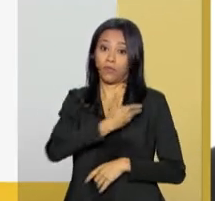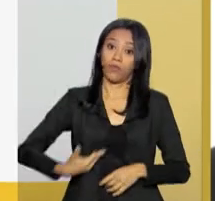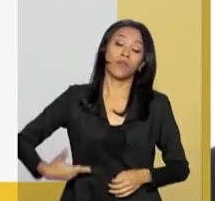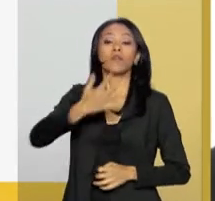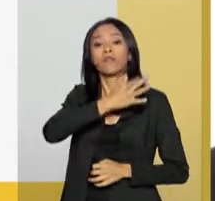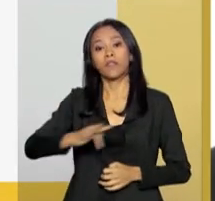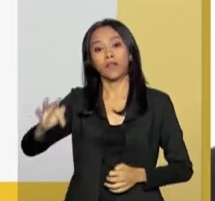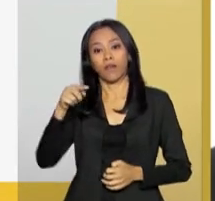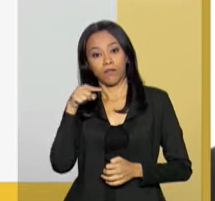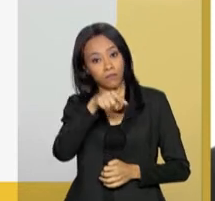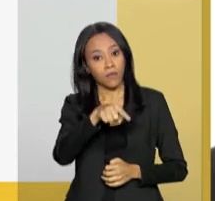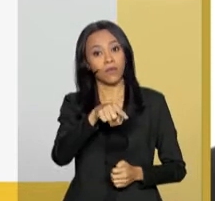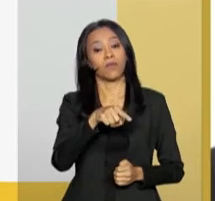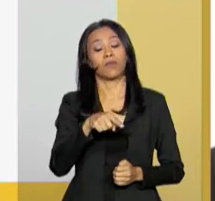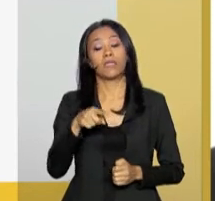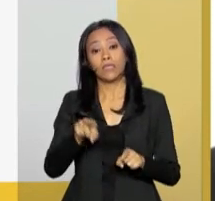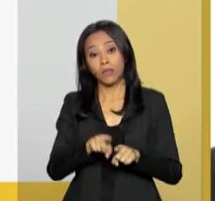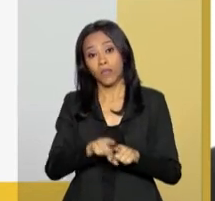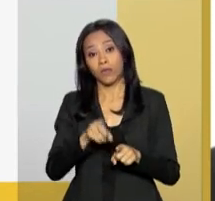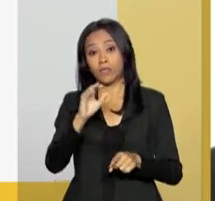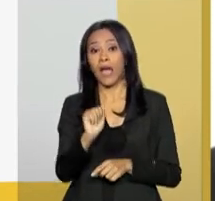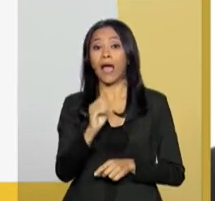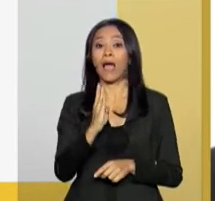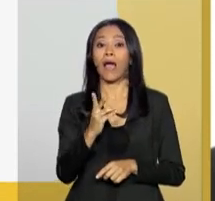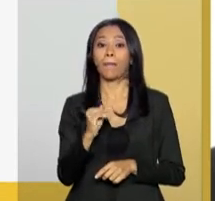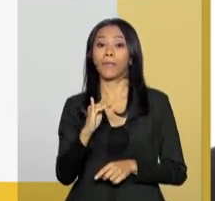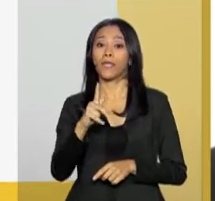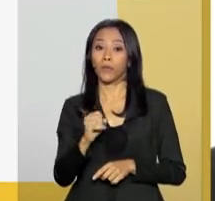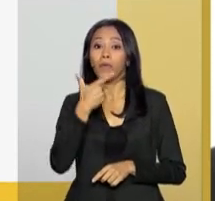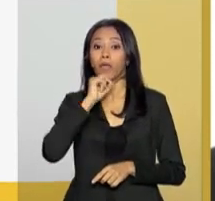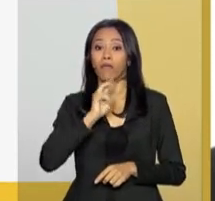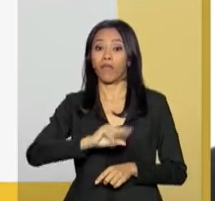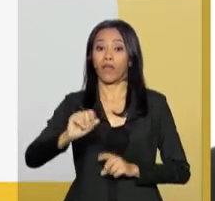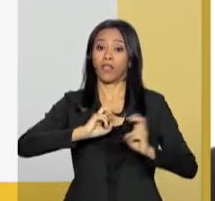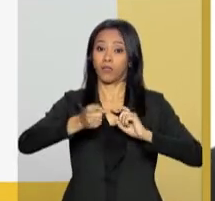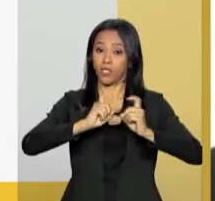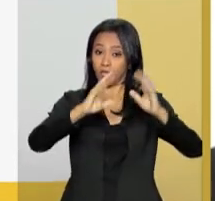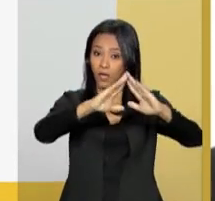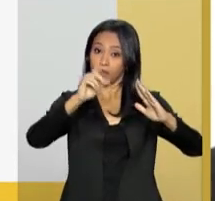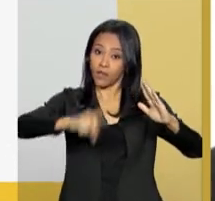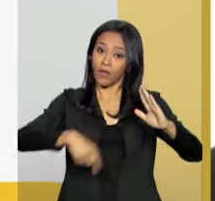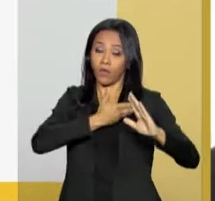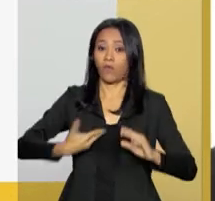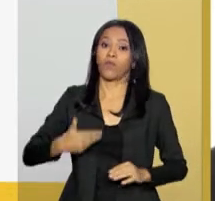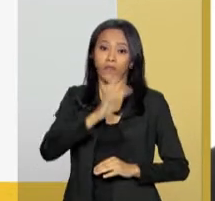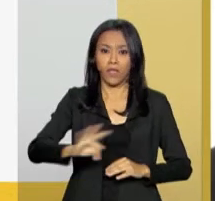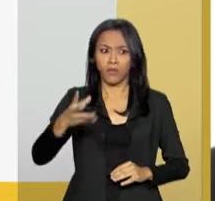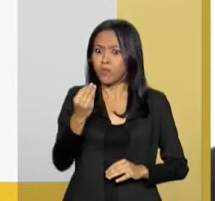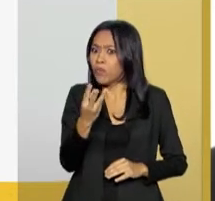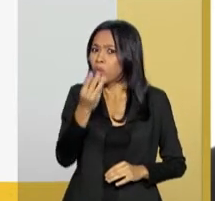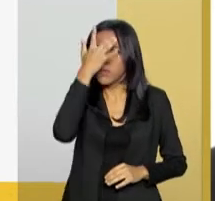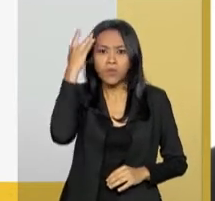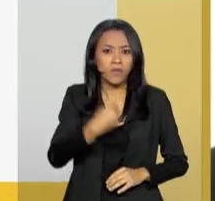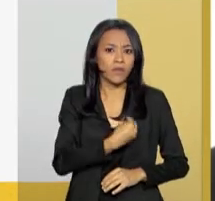da crise toda, né? Inclusive os abrigos vão passar para controle federal, estão muita gente na rua em Boa Vista, e ver